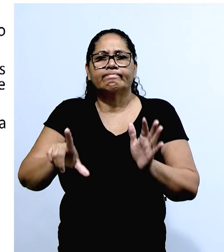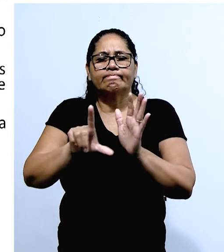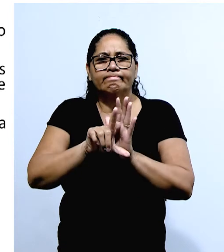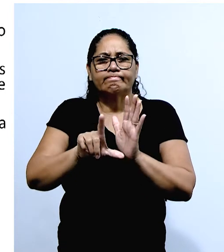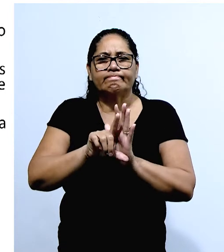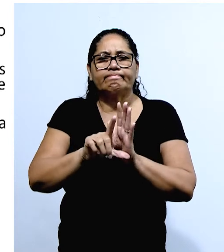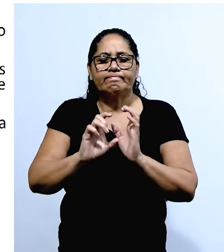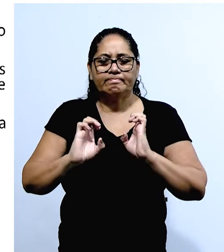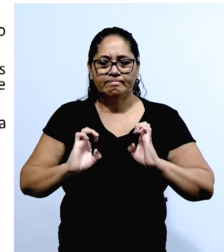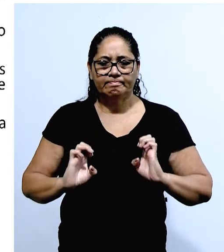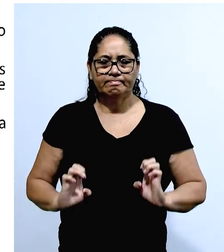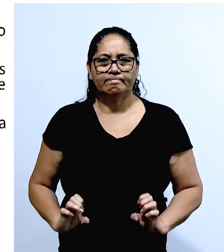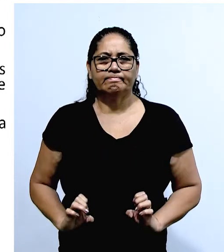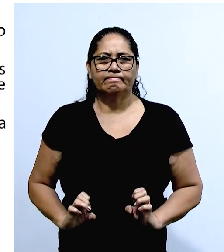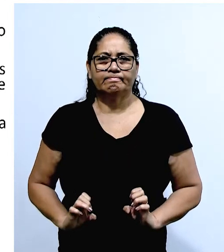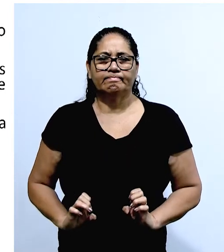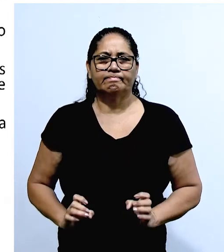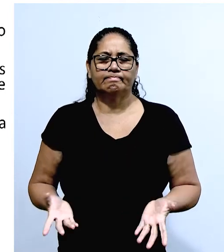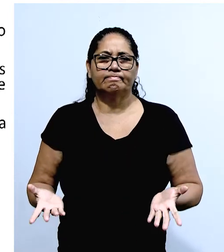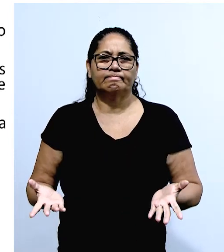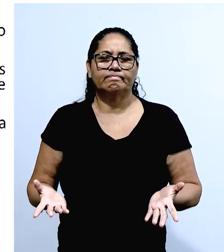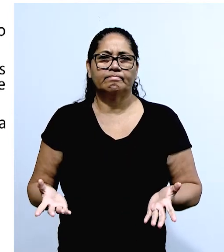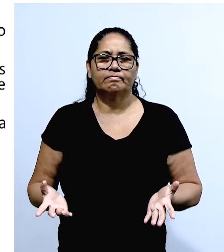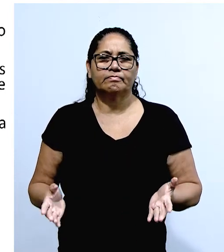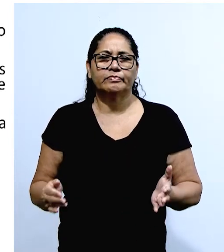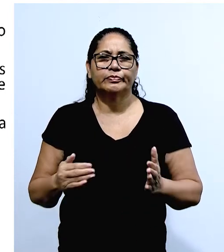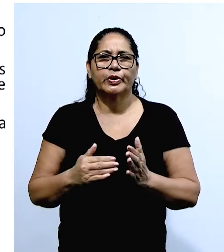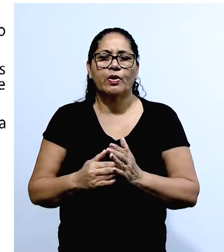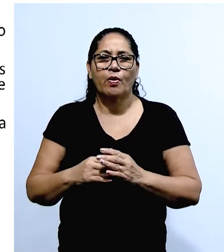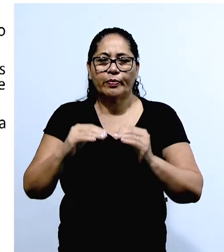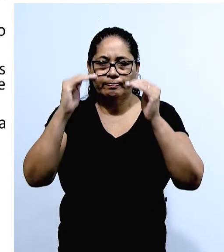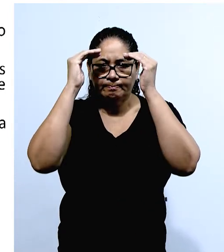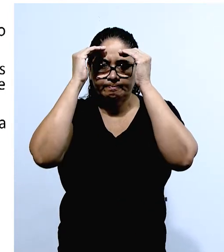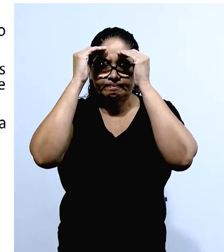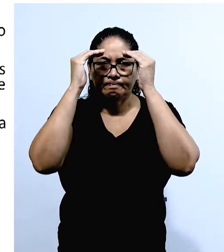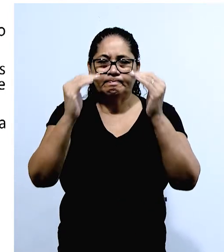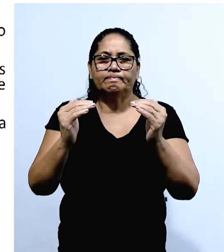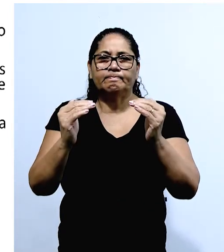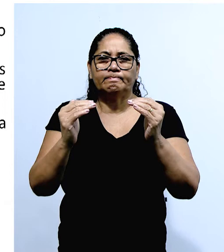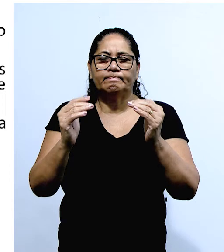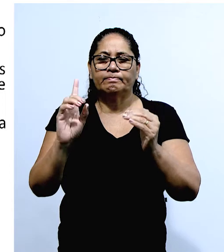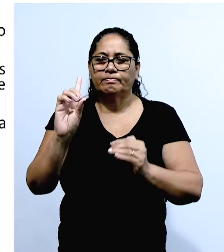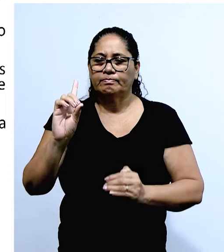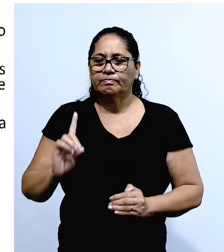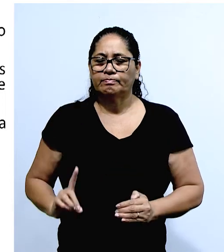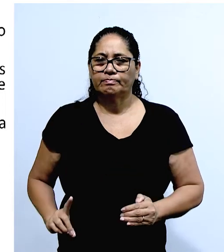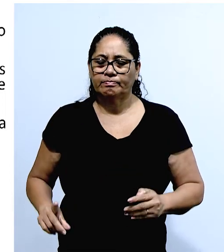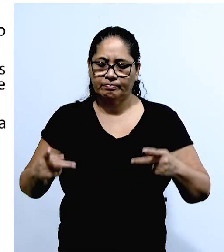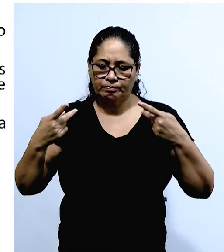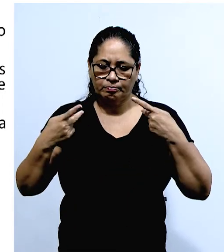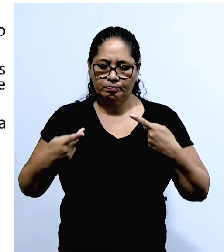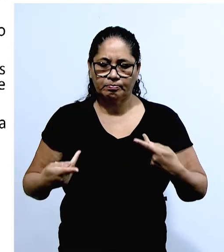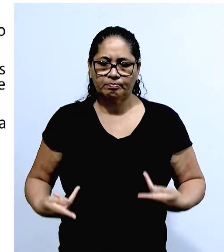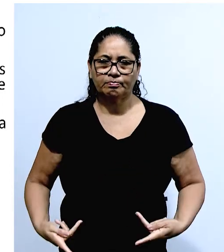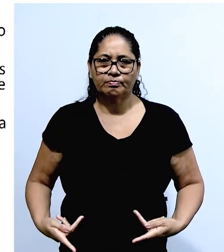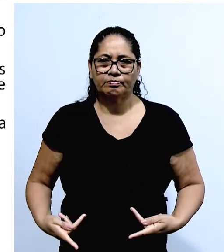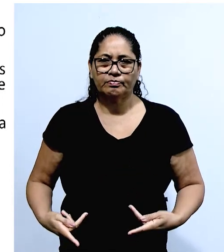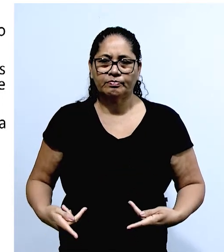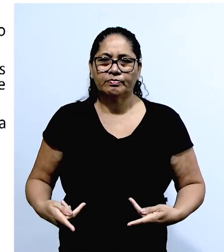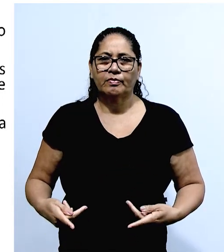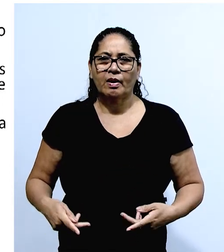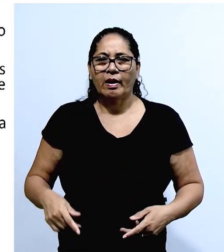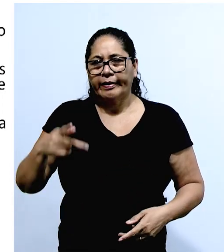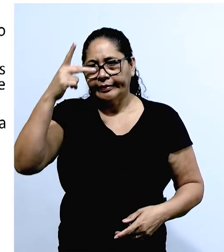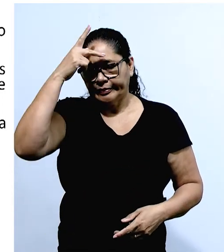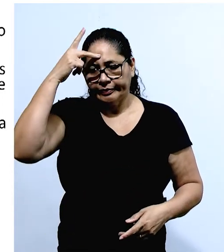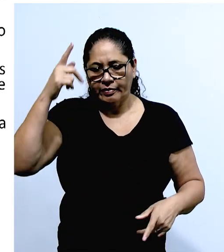legalidade, ética e probidade. Por último, aqui, respeito aos direitos humanos. Então, os servidores que